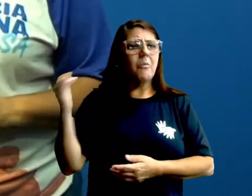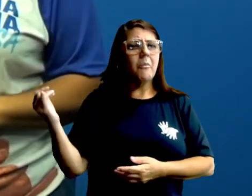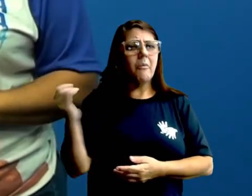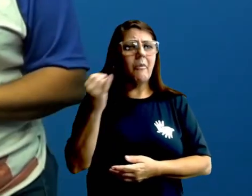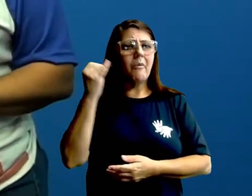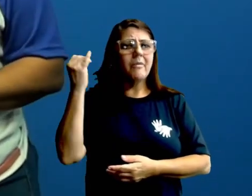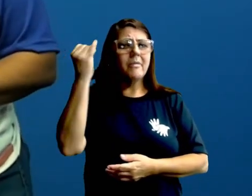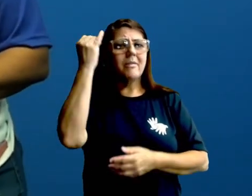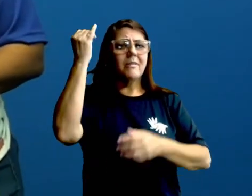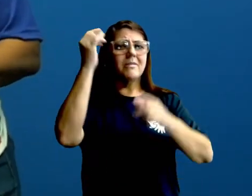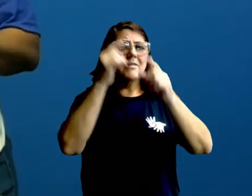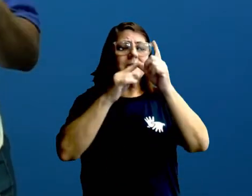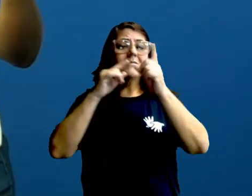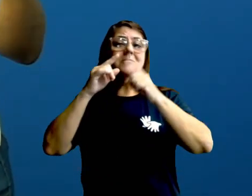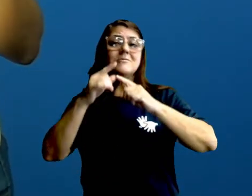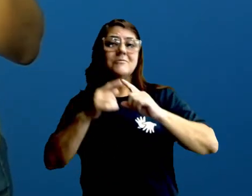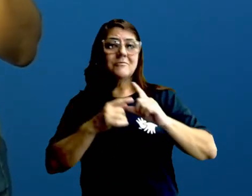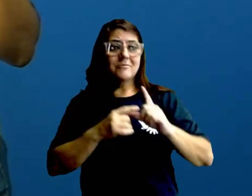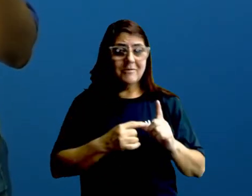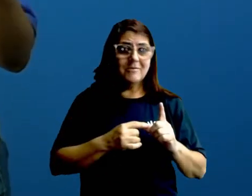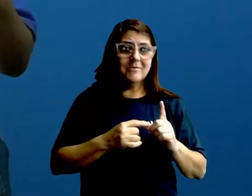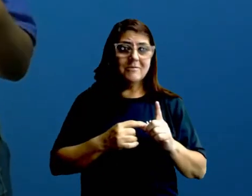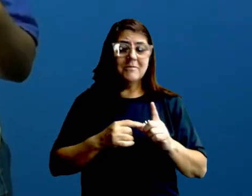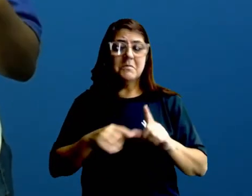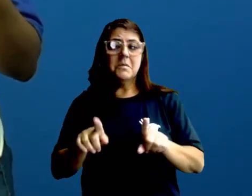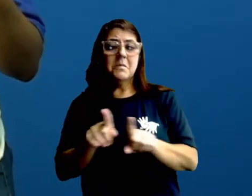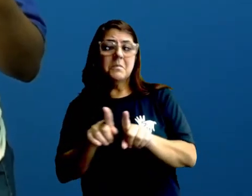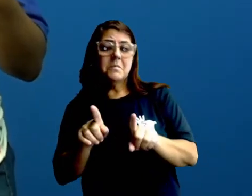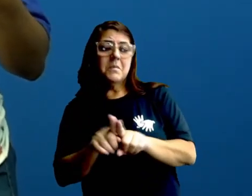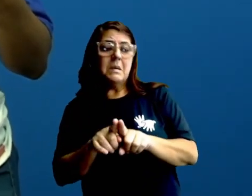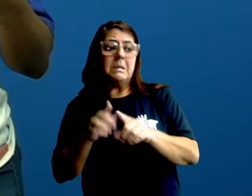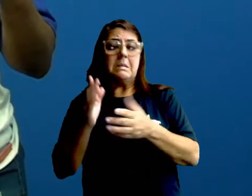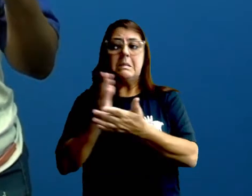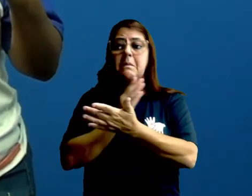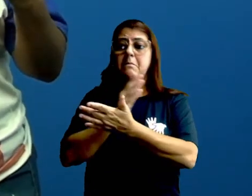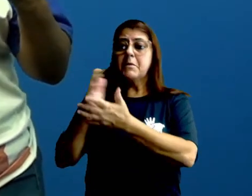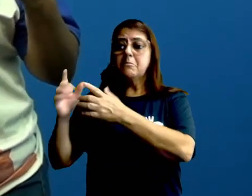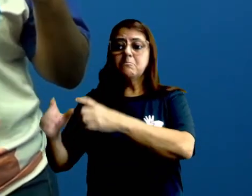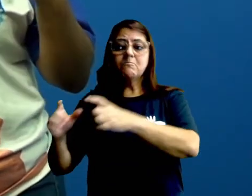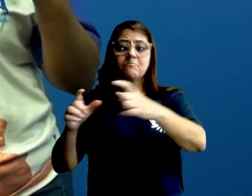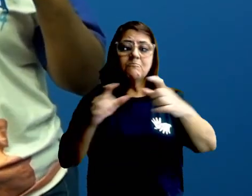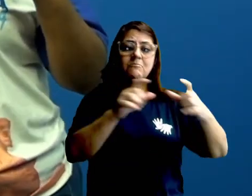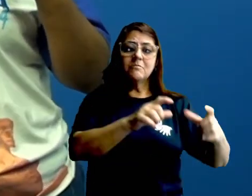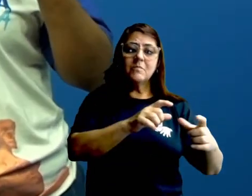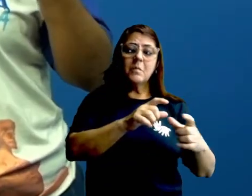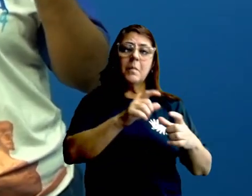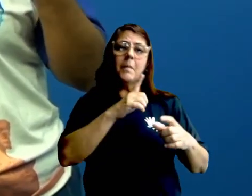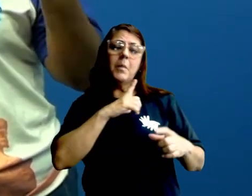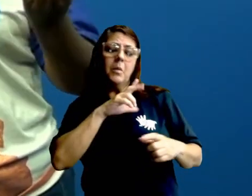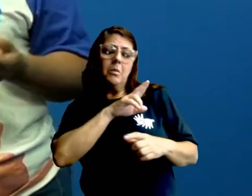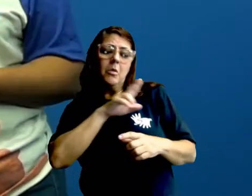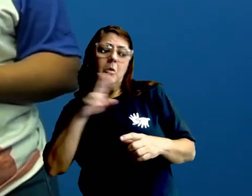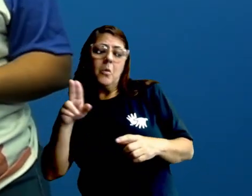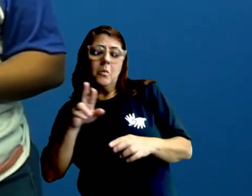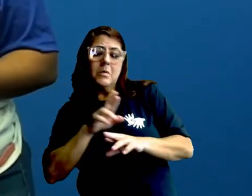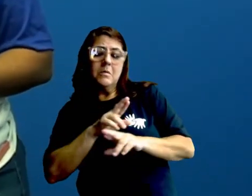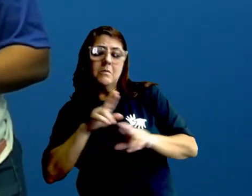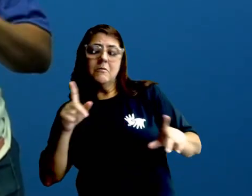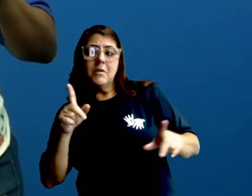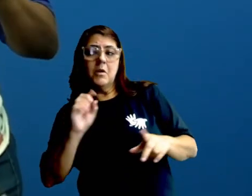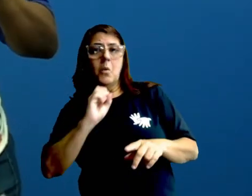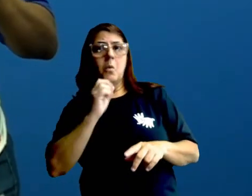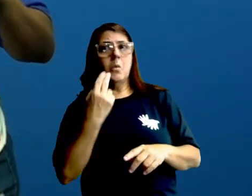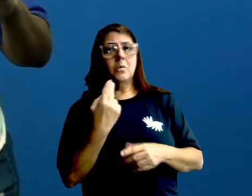as constelações? Viram também que, dependendo da região, uma constelação pode mudar de nome ou até de